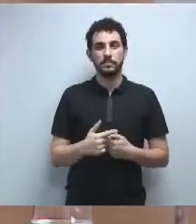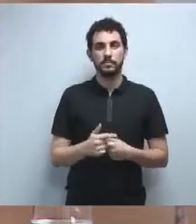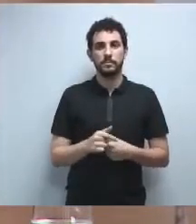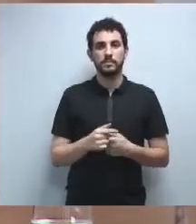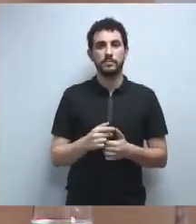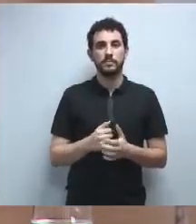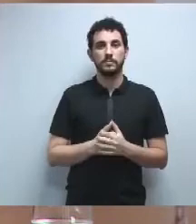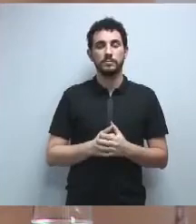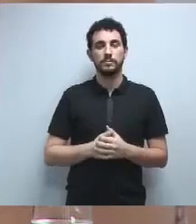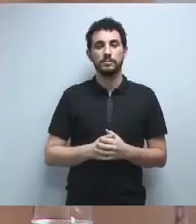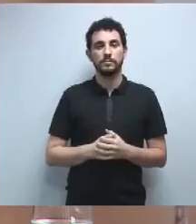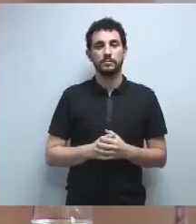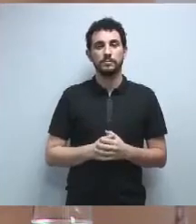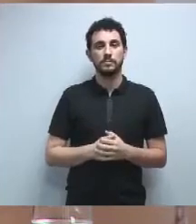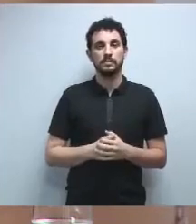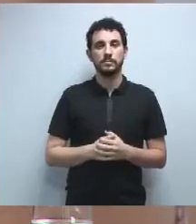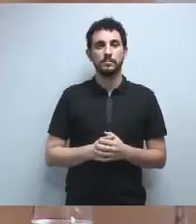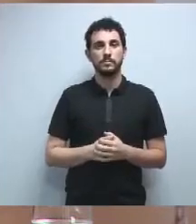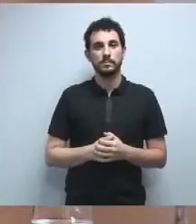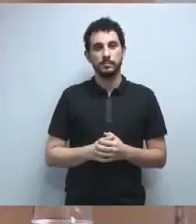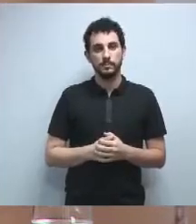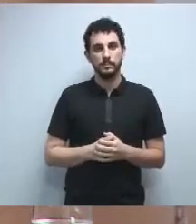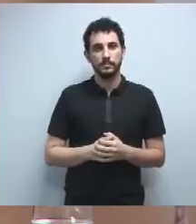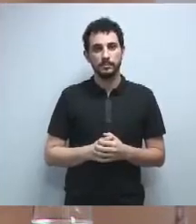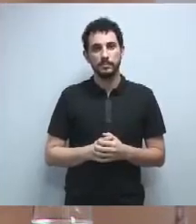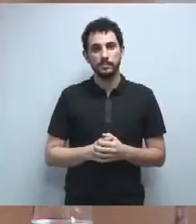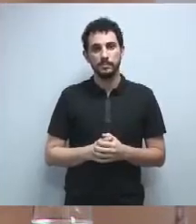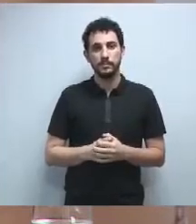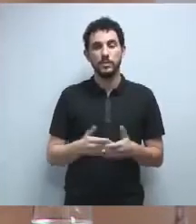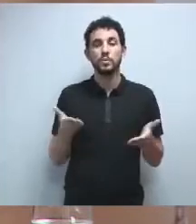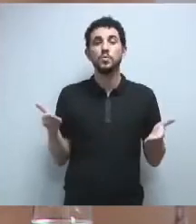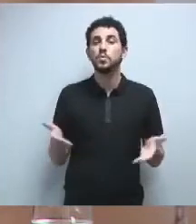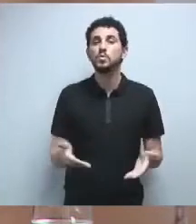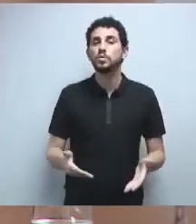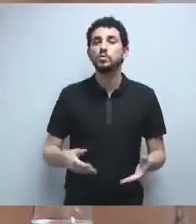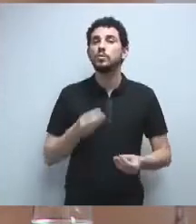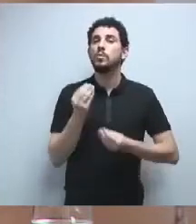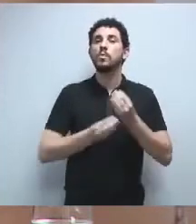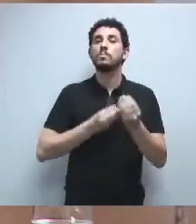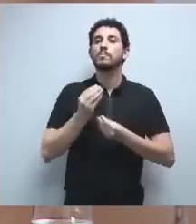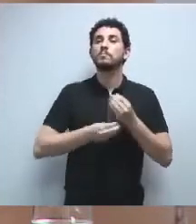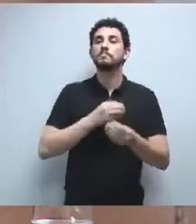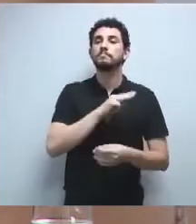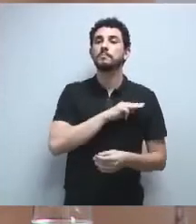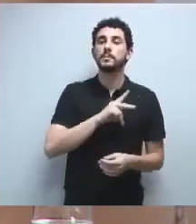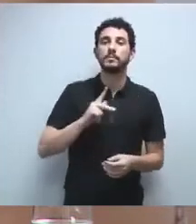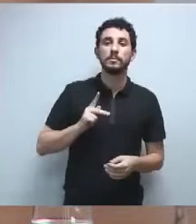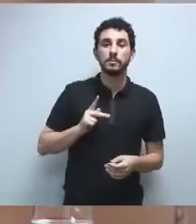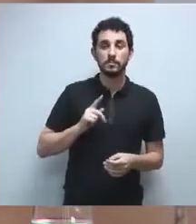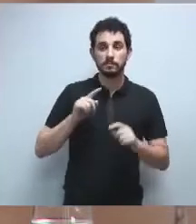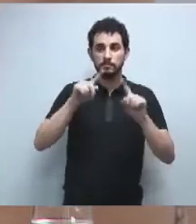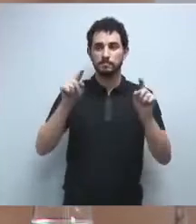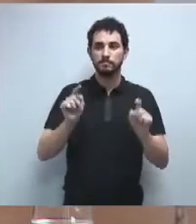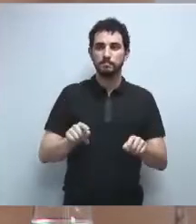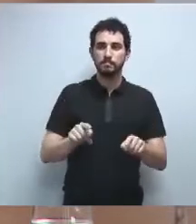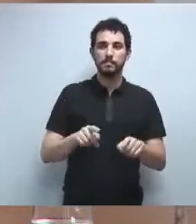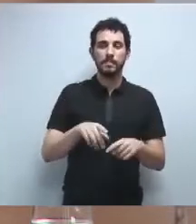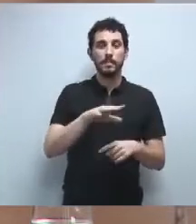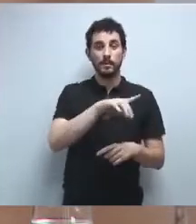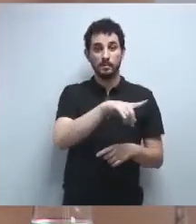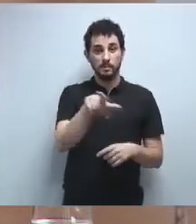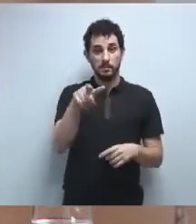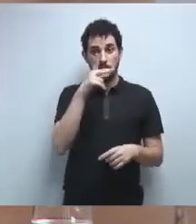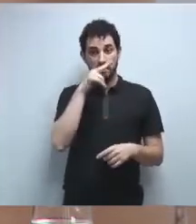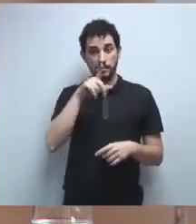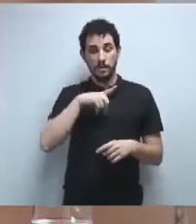bem é e hoje como é que está o ministério público vocês devem estar espantado